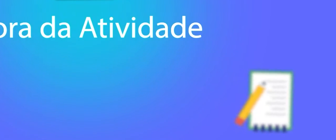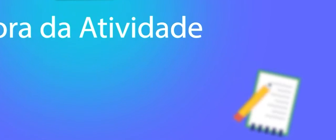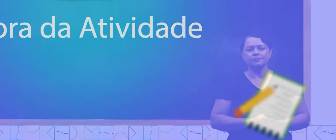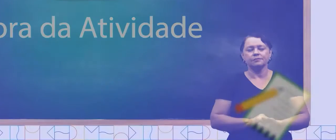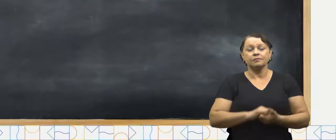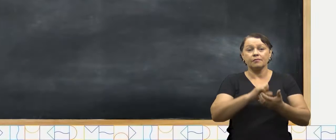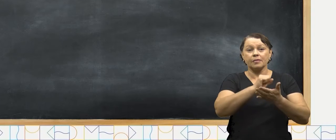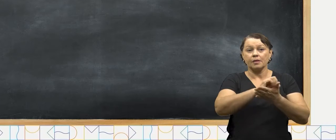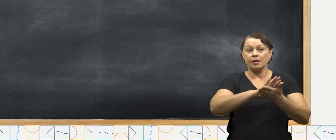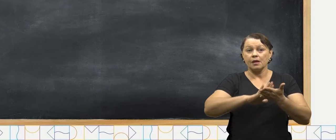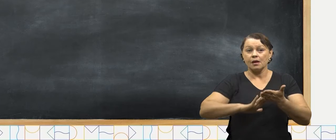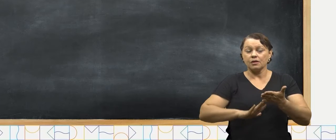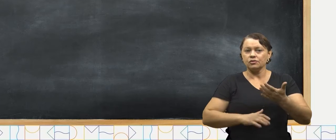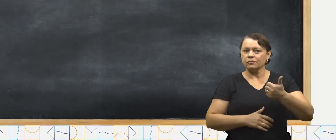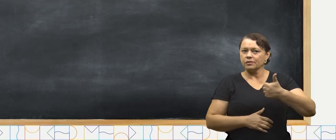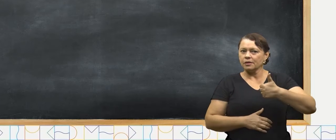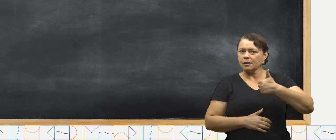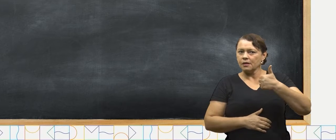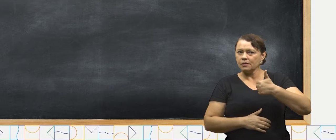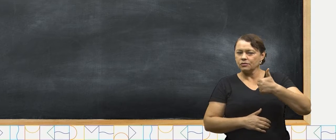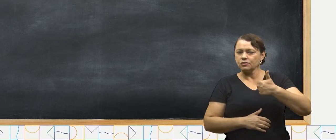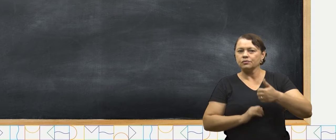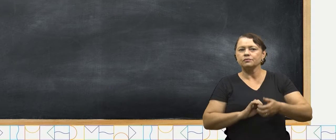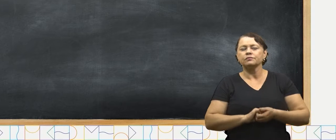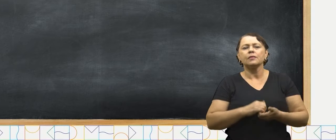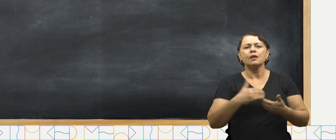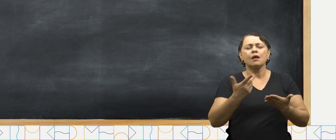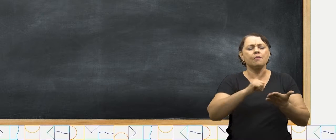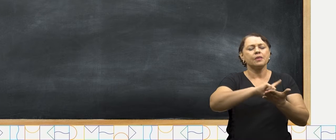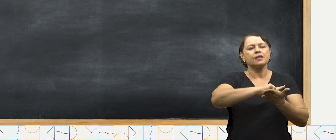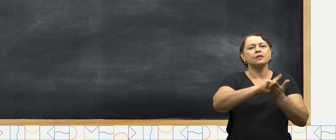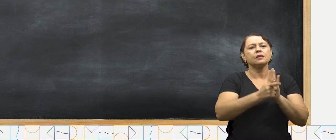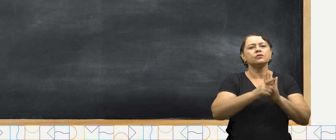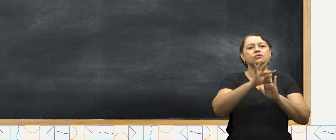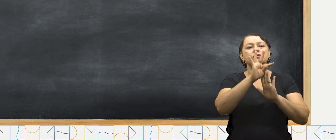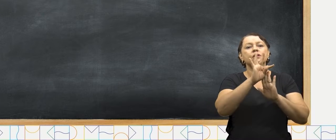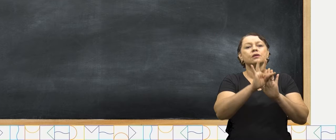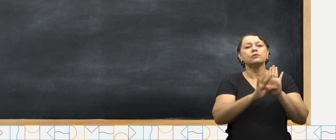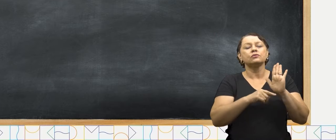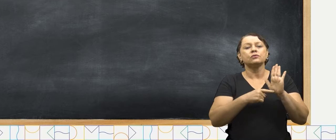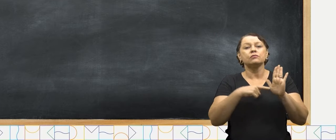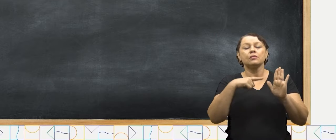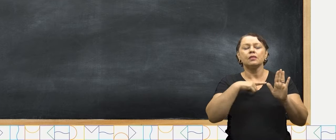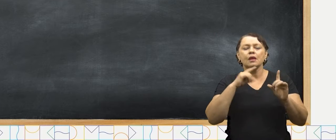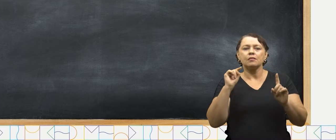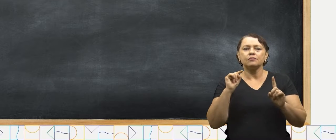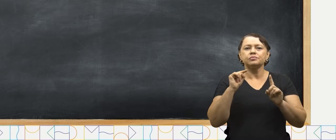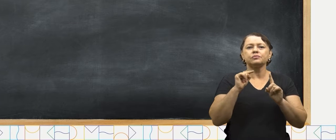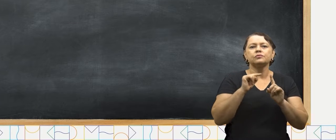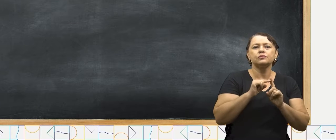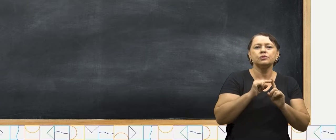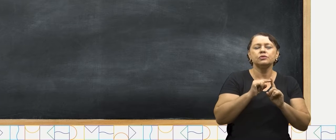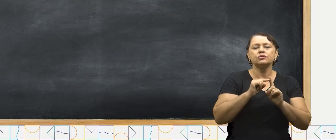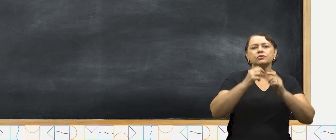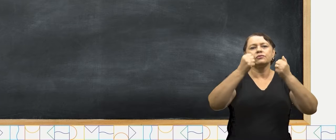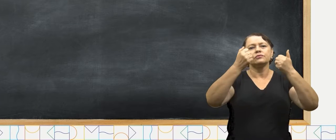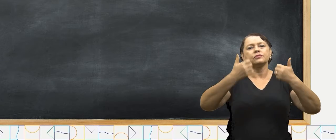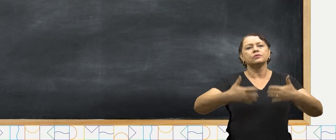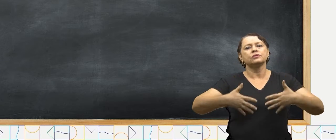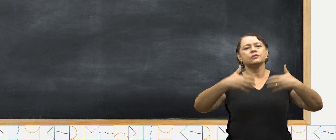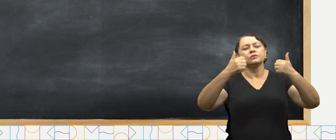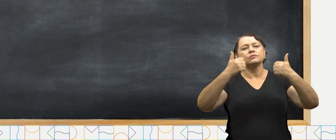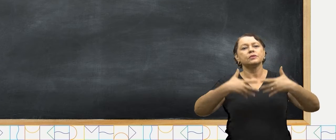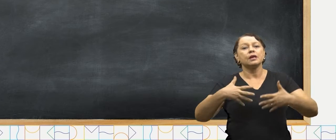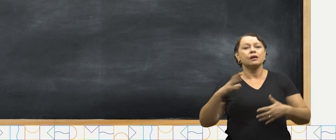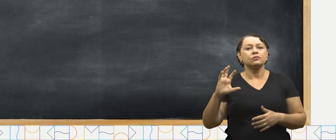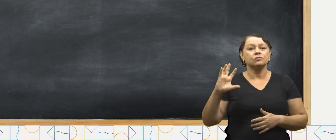Atividade número 1. Que gênero textual tem por objetivo contar